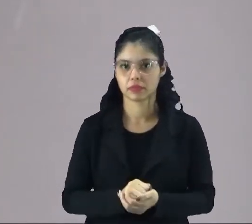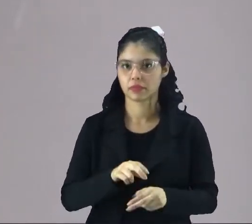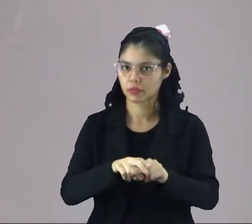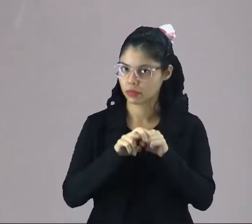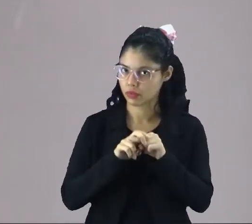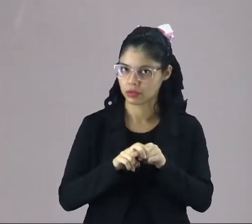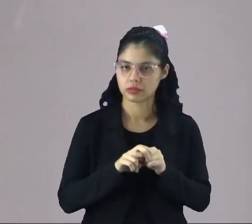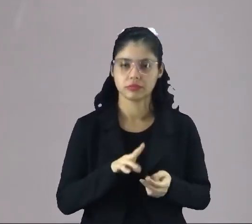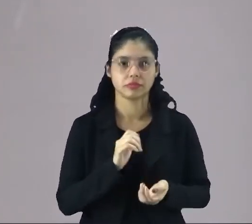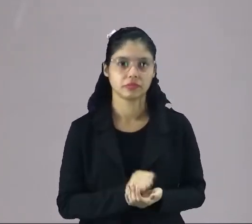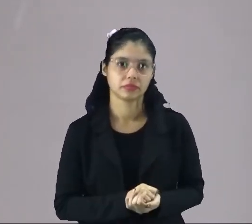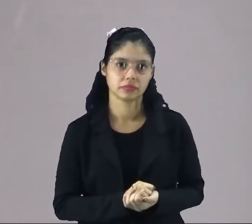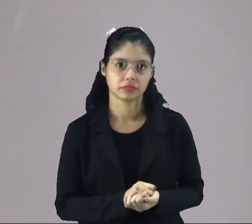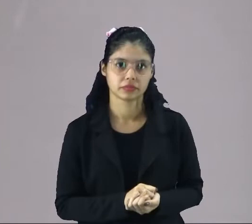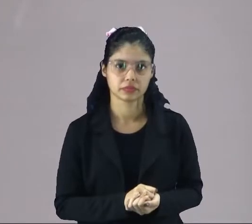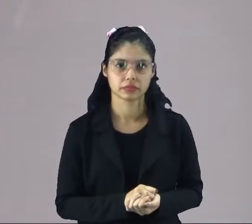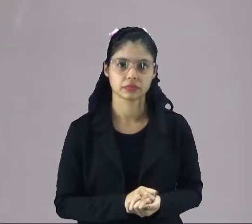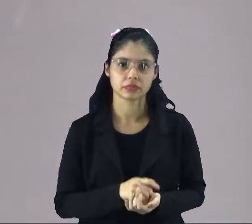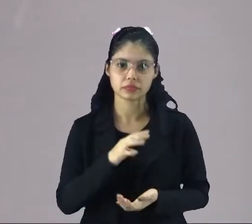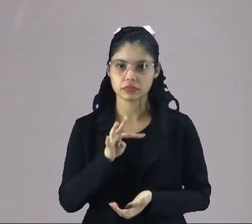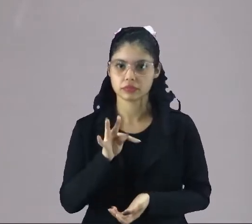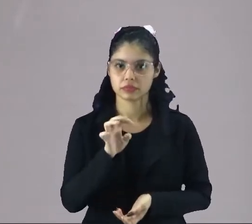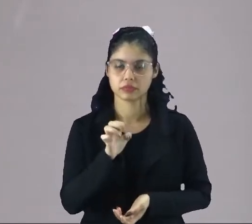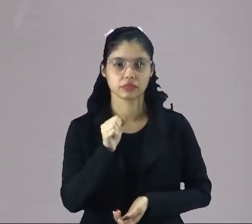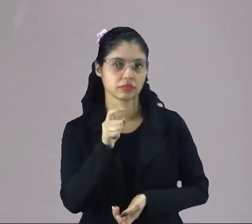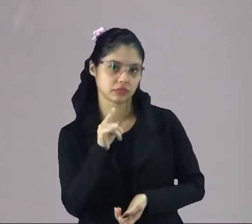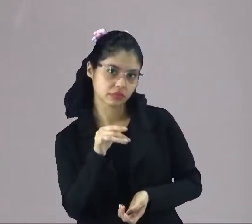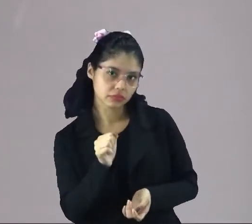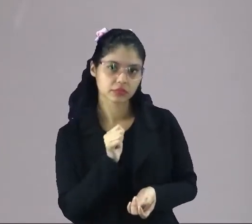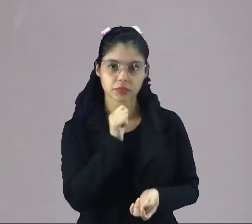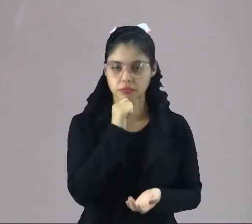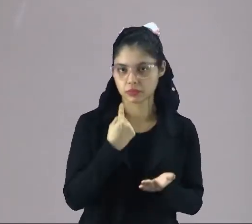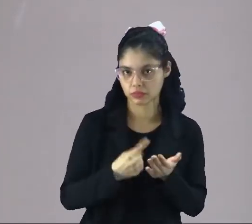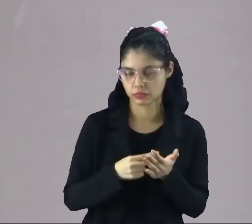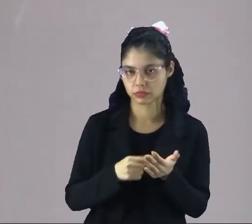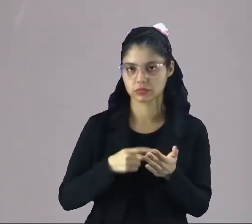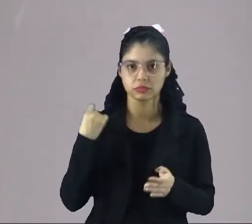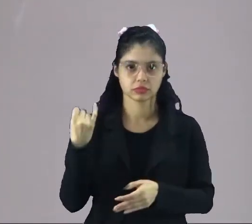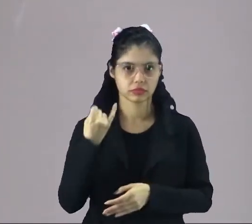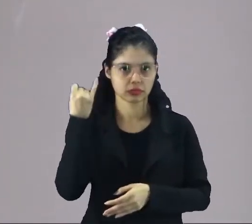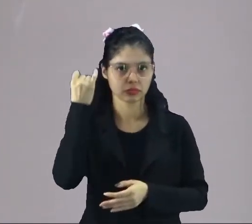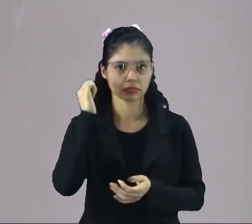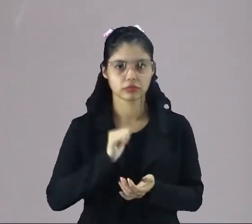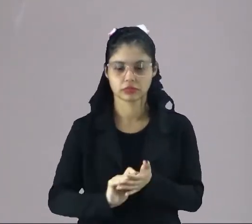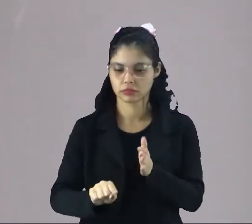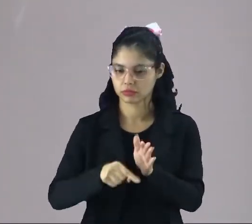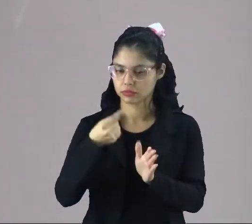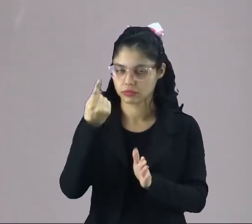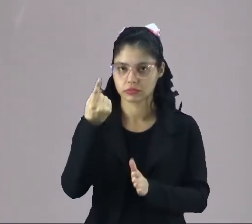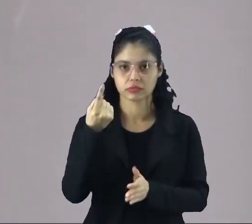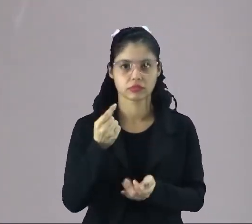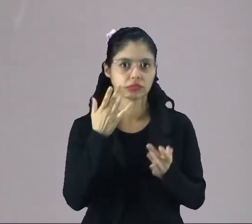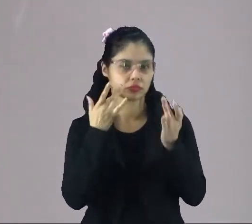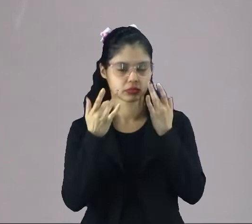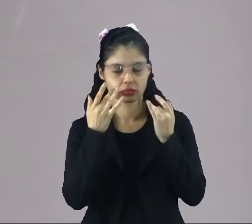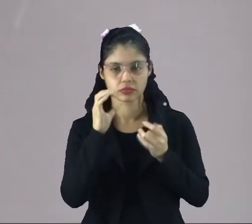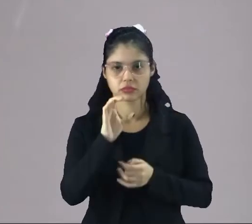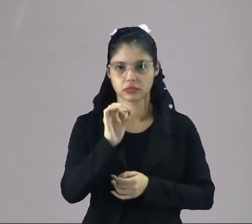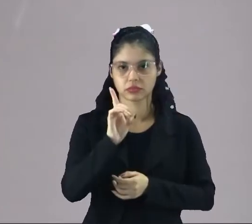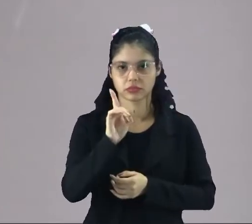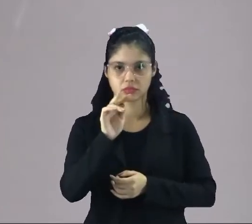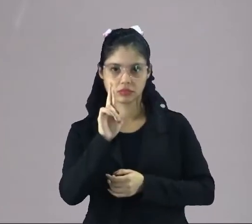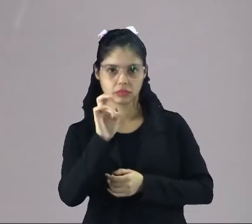esta razão, o Téspis aí é considerado um dos primeiros atores do teatro do Ocidente,